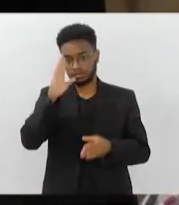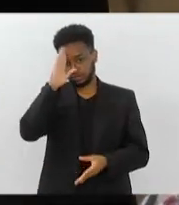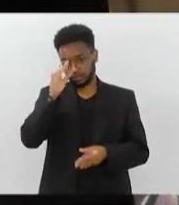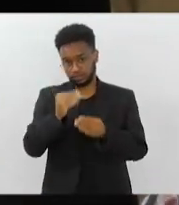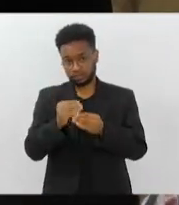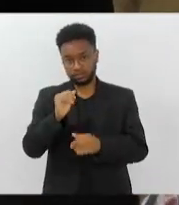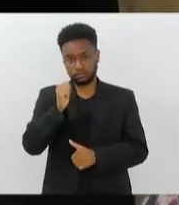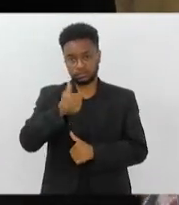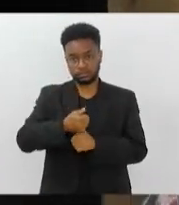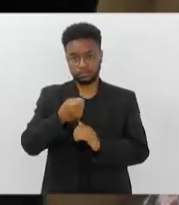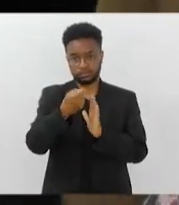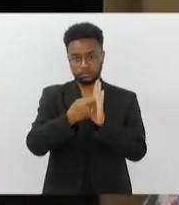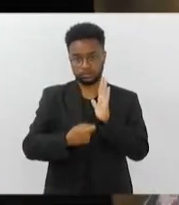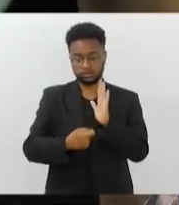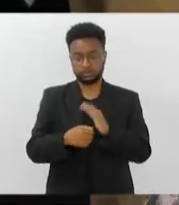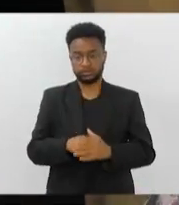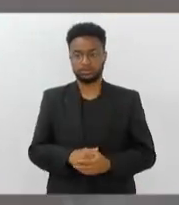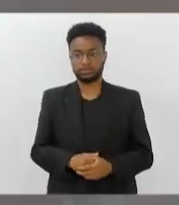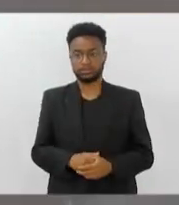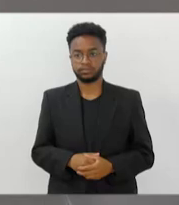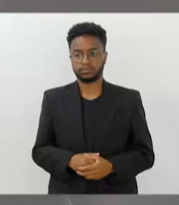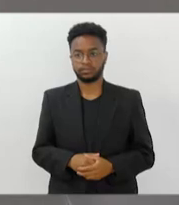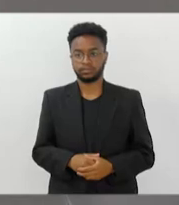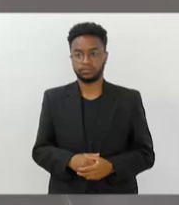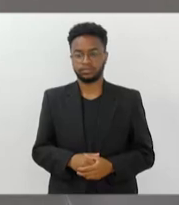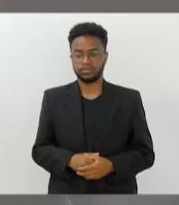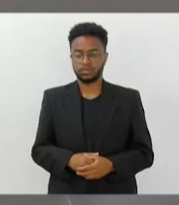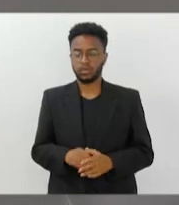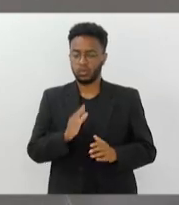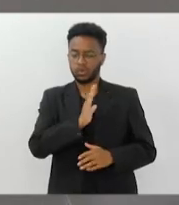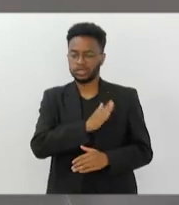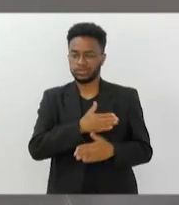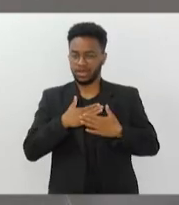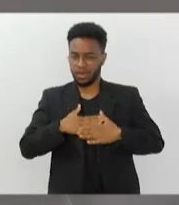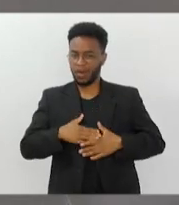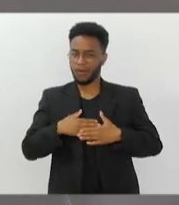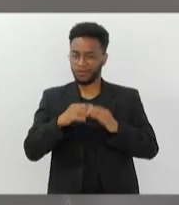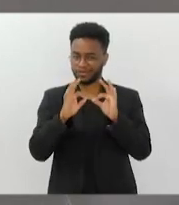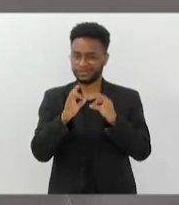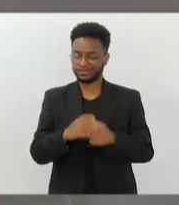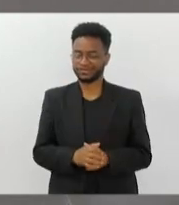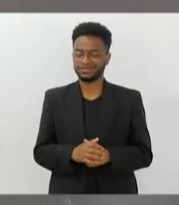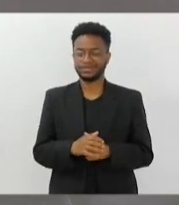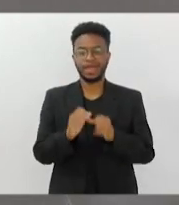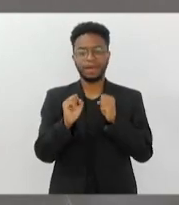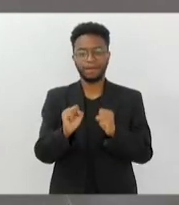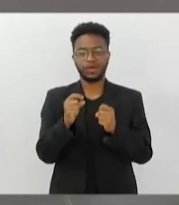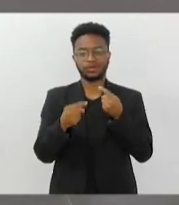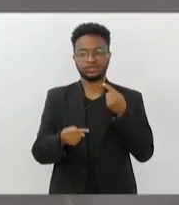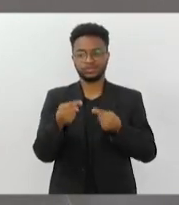por substitutivo. Acalmou o coração, né? Em discussão.